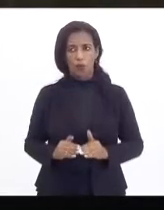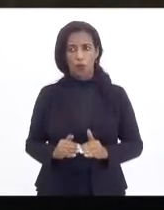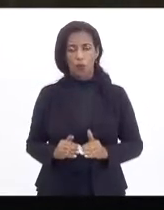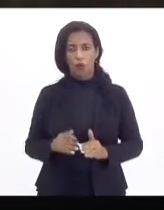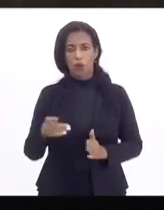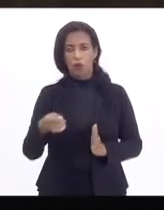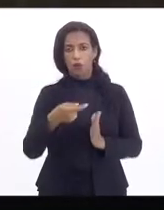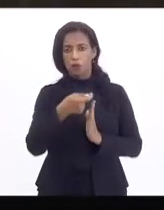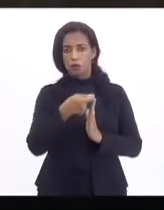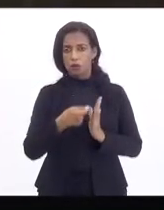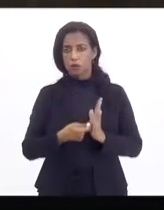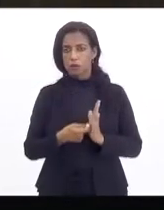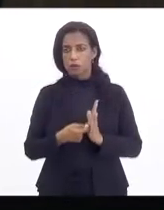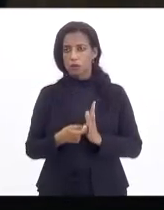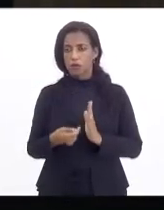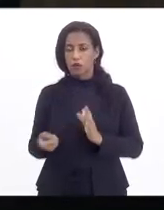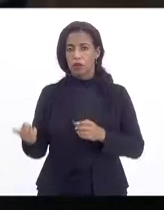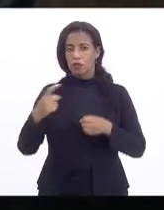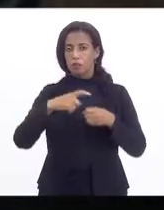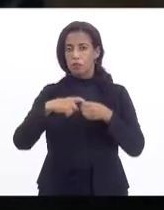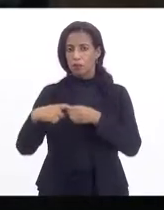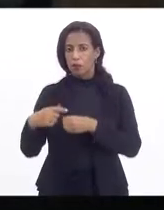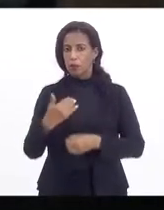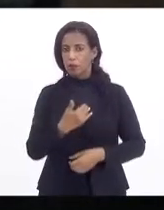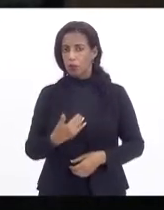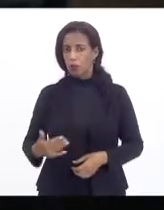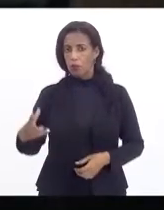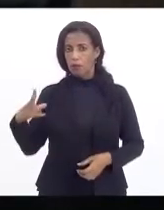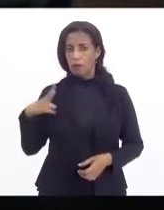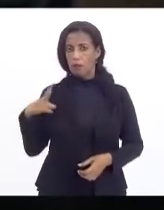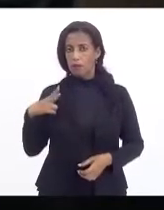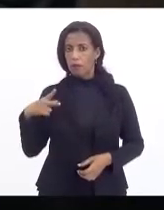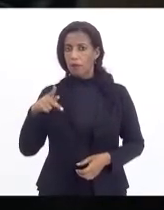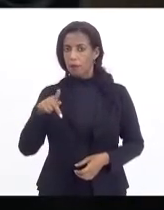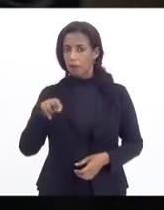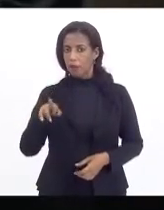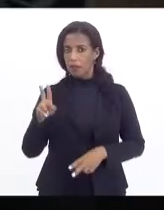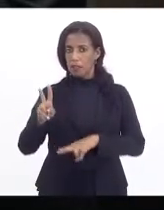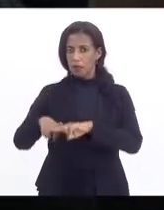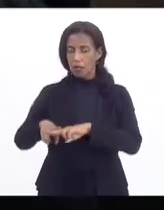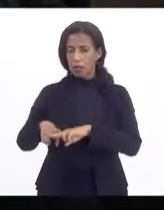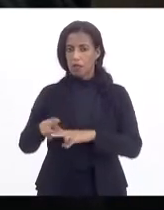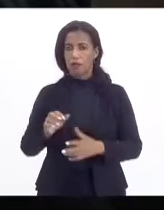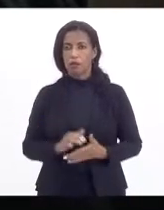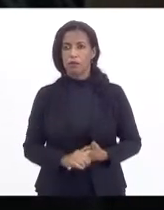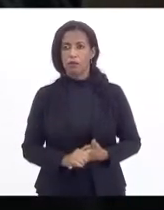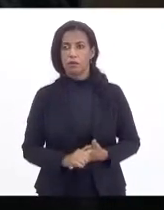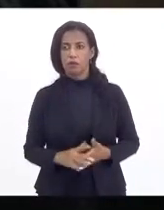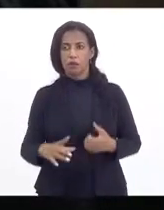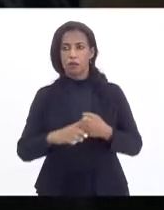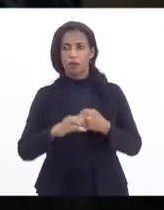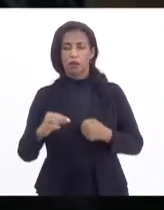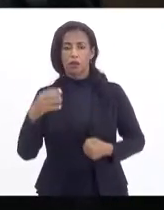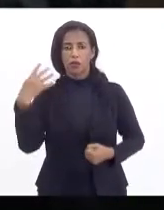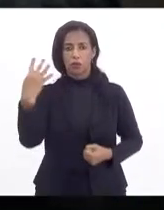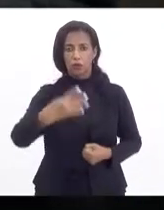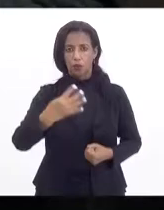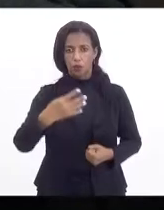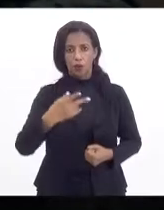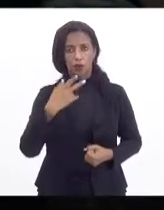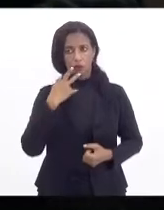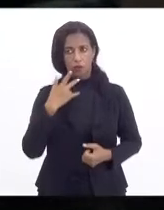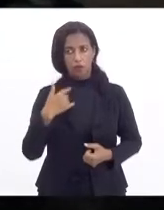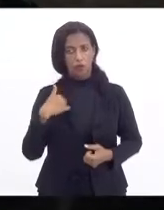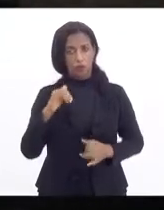se faça parceria público-privada para sistema penitenciário. O artigo 4º está falando disso. Eu